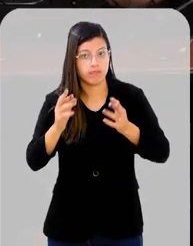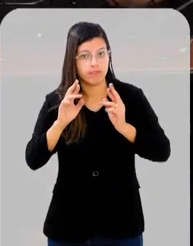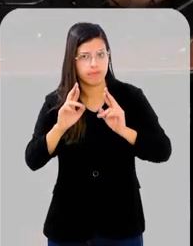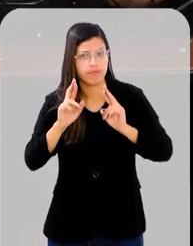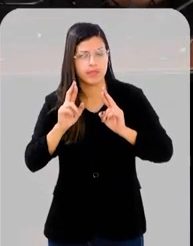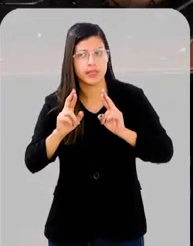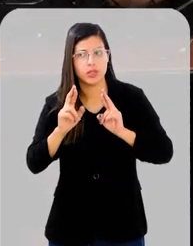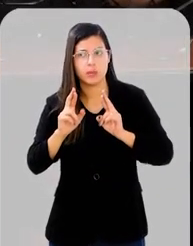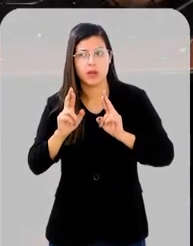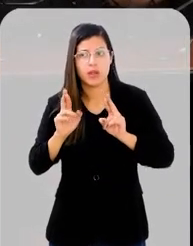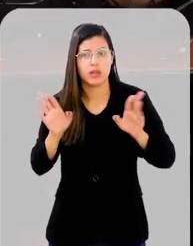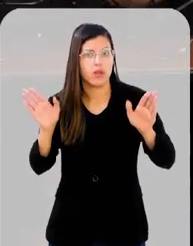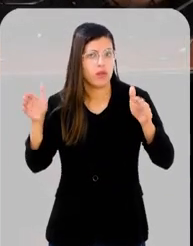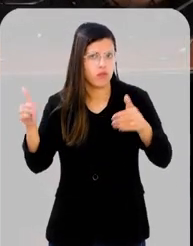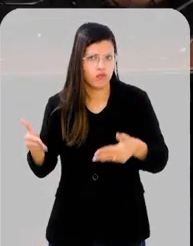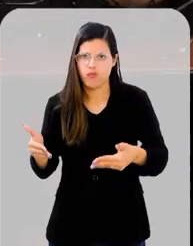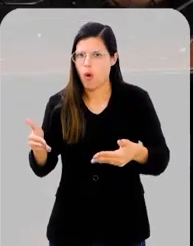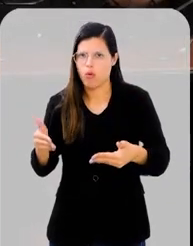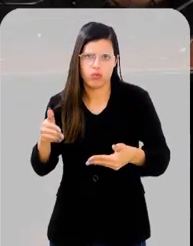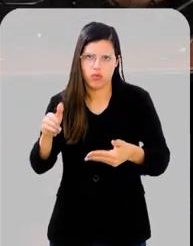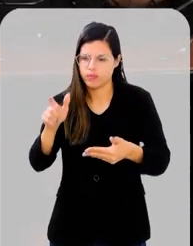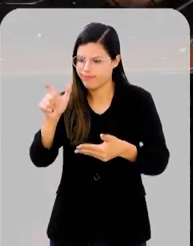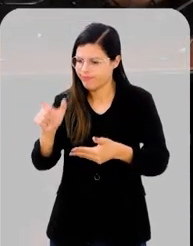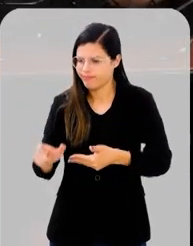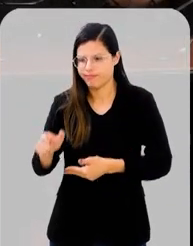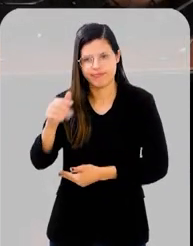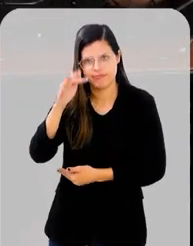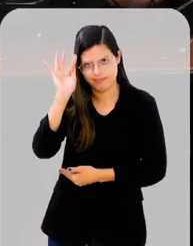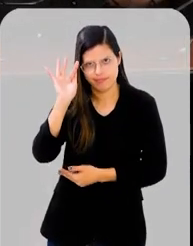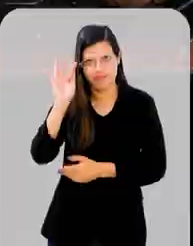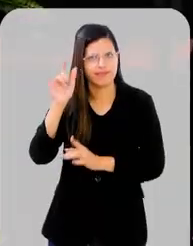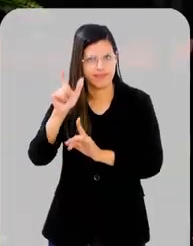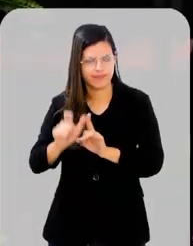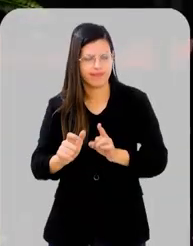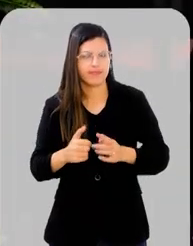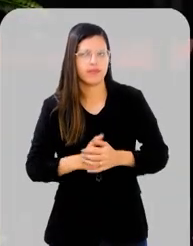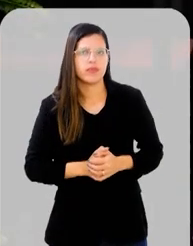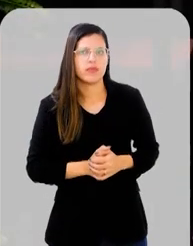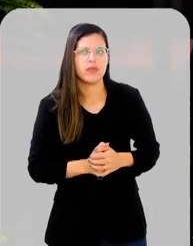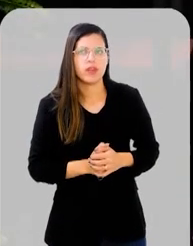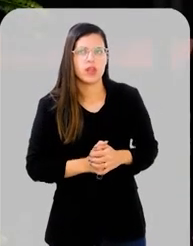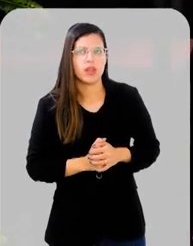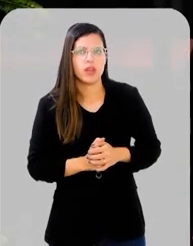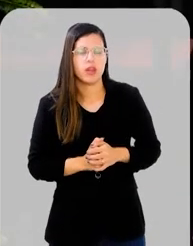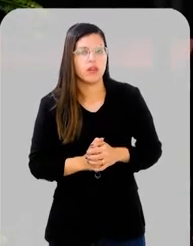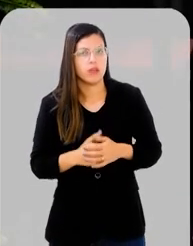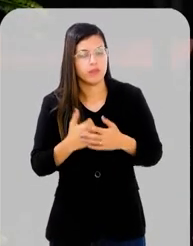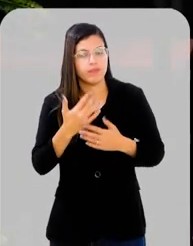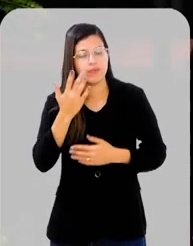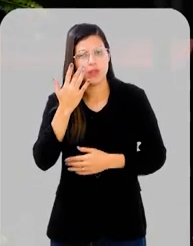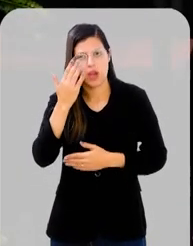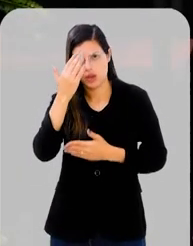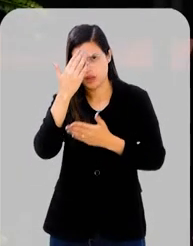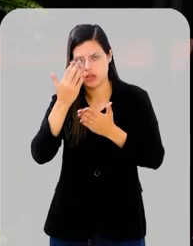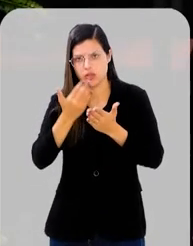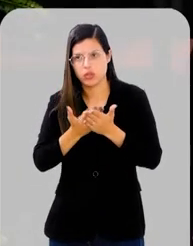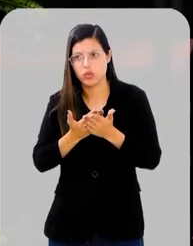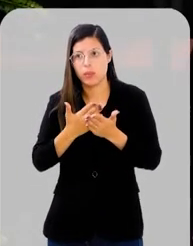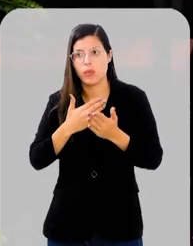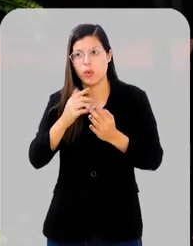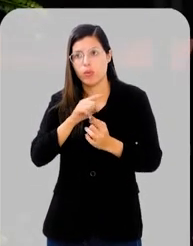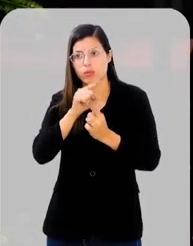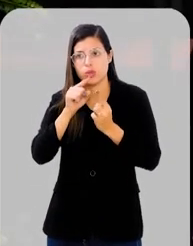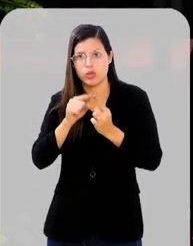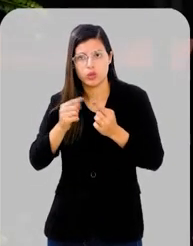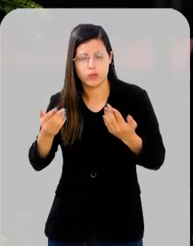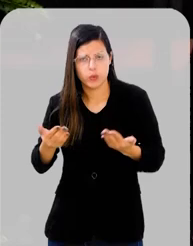esperança dele está voltado verdade para você é eu eu eu coloco isso com muita humildade assim eu acho que essa é minha